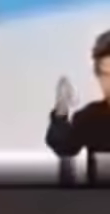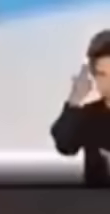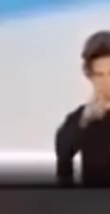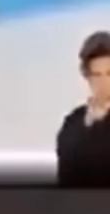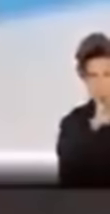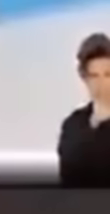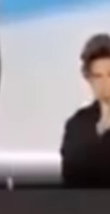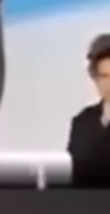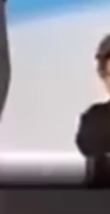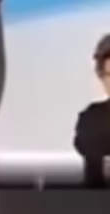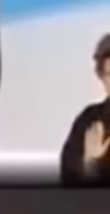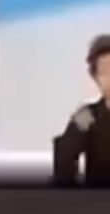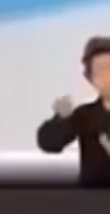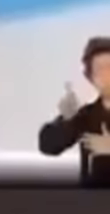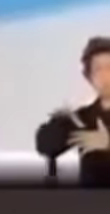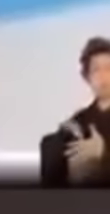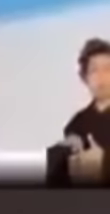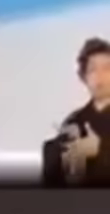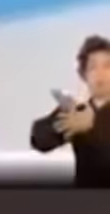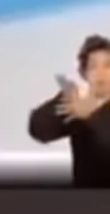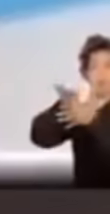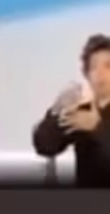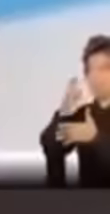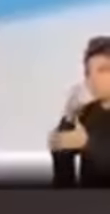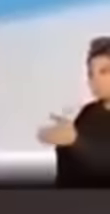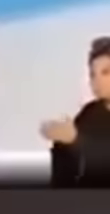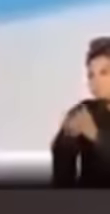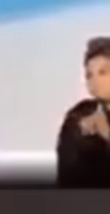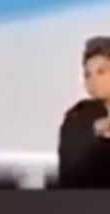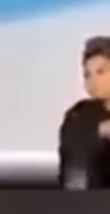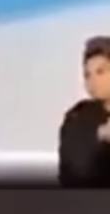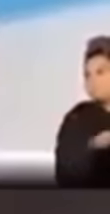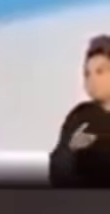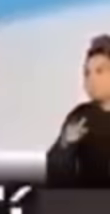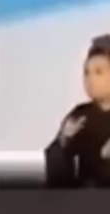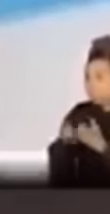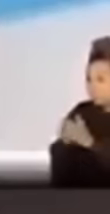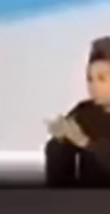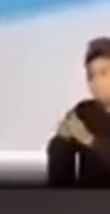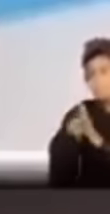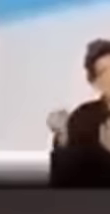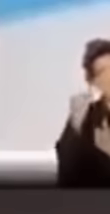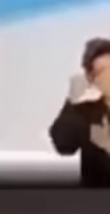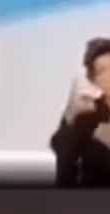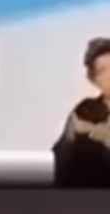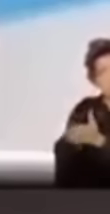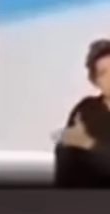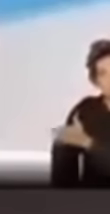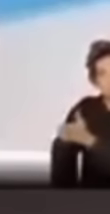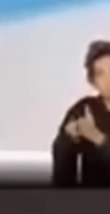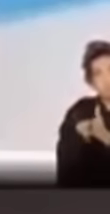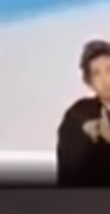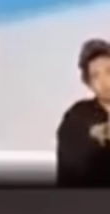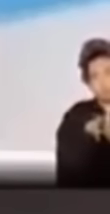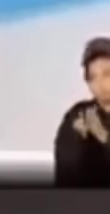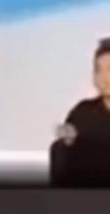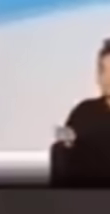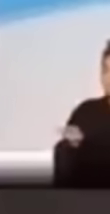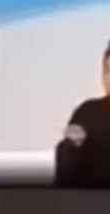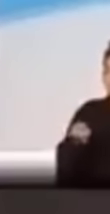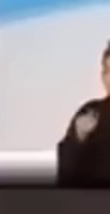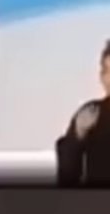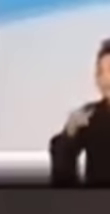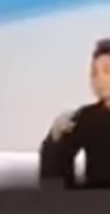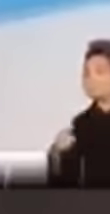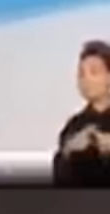gabinete dele, e o senhor está no comando de uma instituição que toca investigações importantíssimas sobre o principal rival